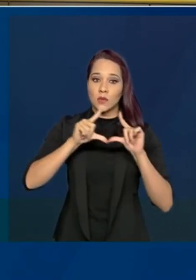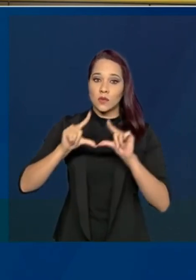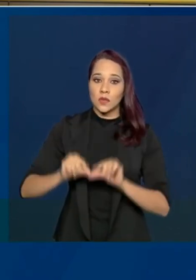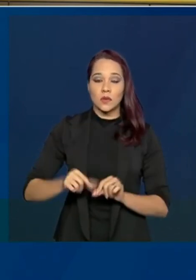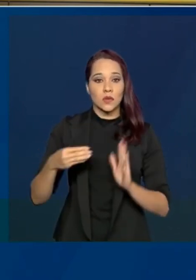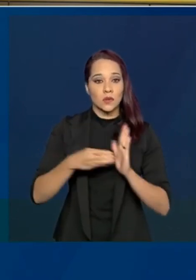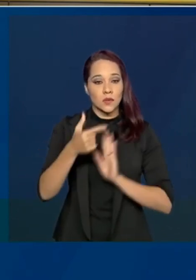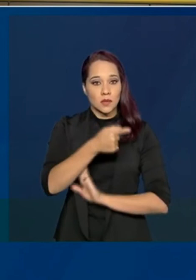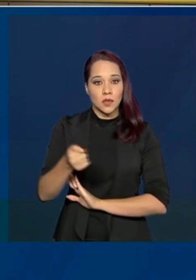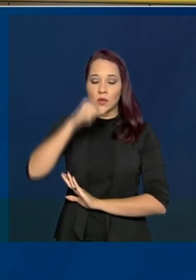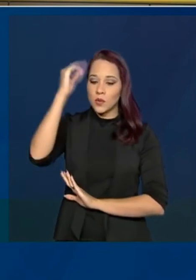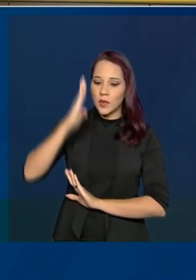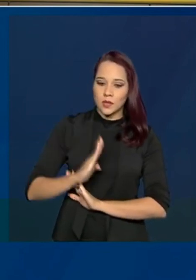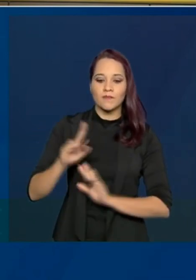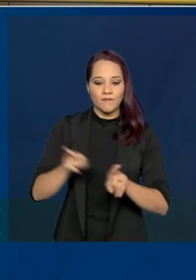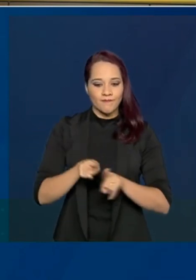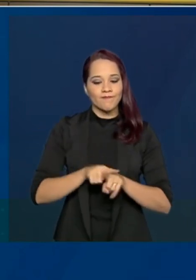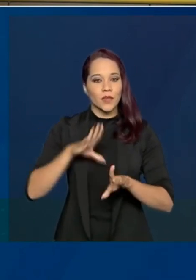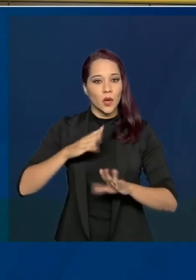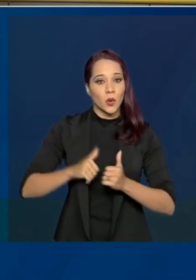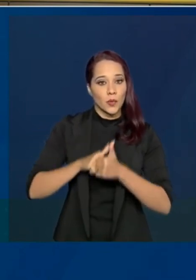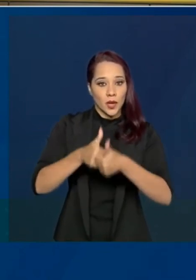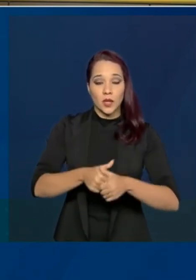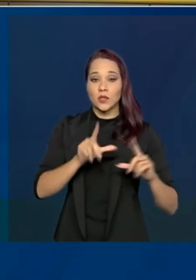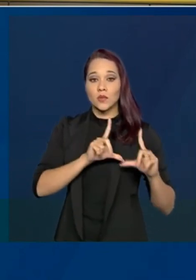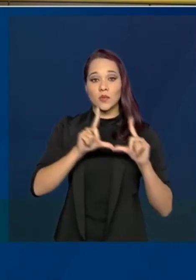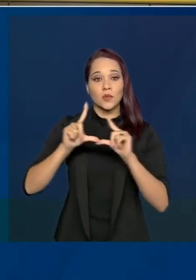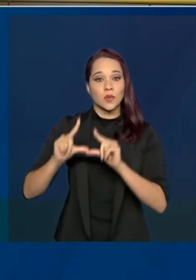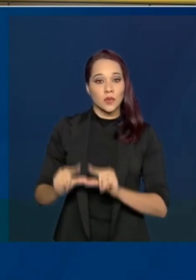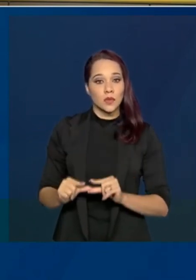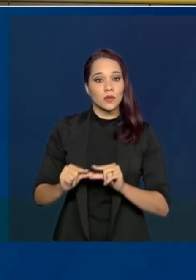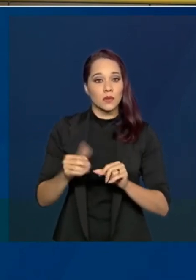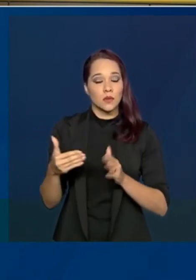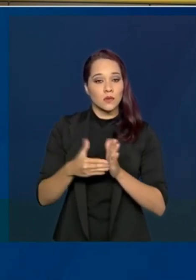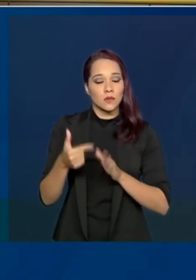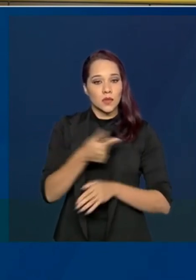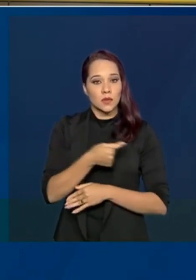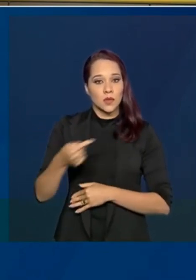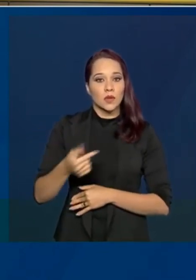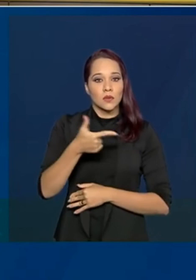últimas semanas, e o Brasil, que também tem acompanhado uma redução nas últimas semanas, com